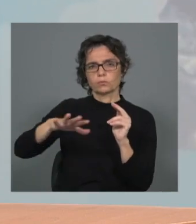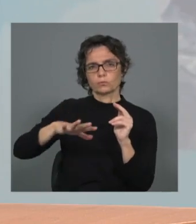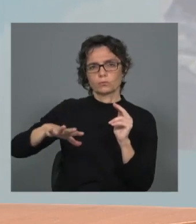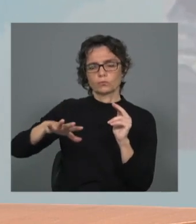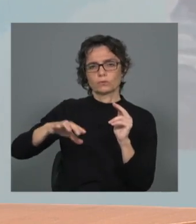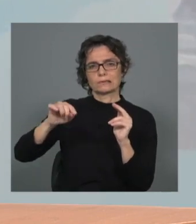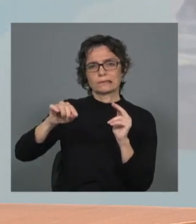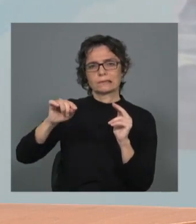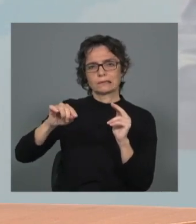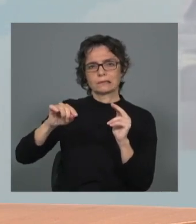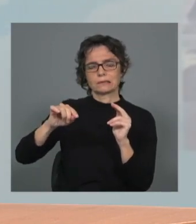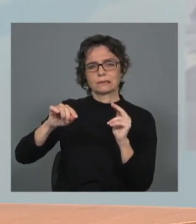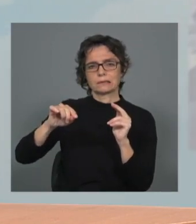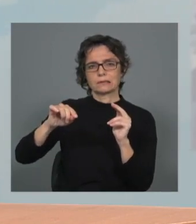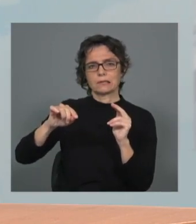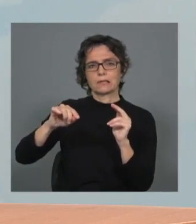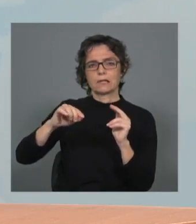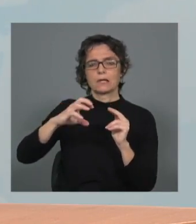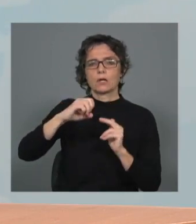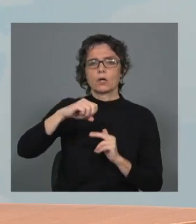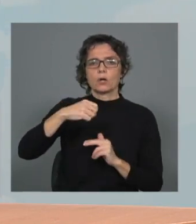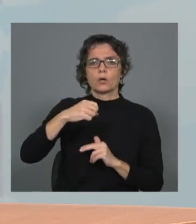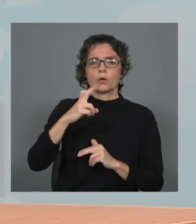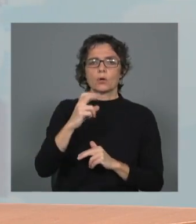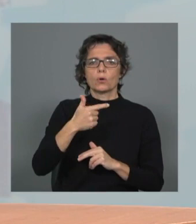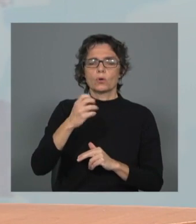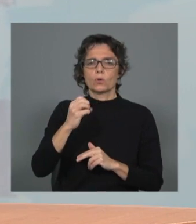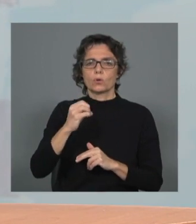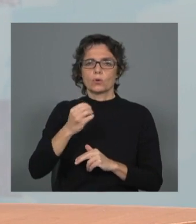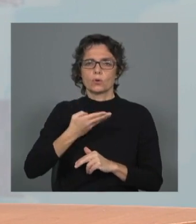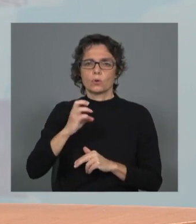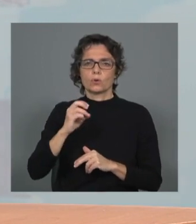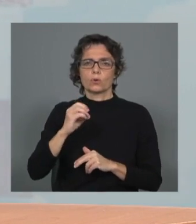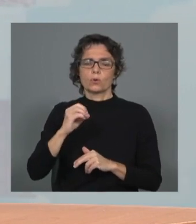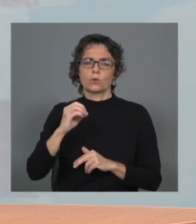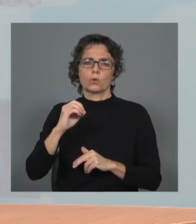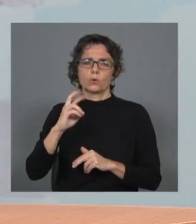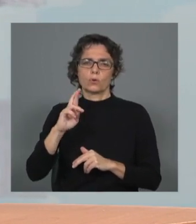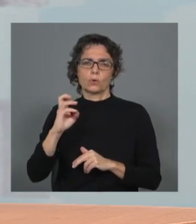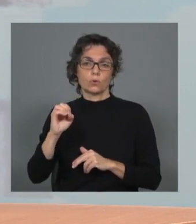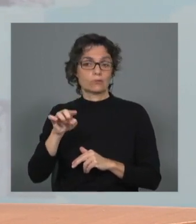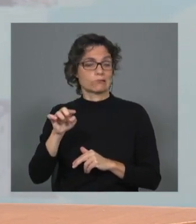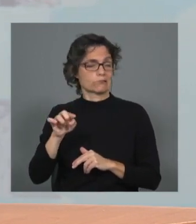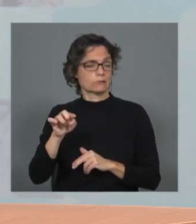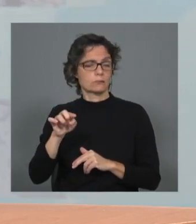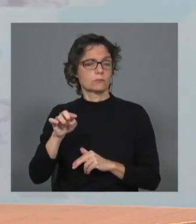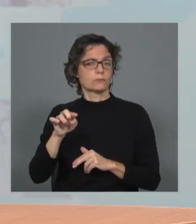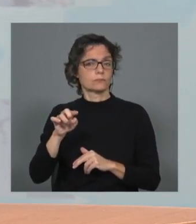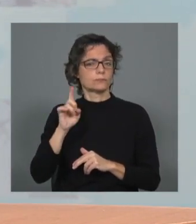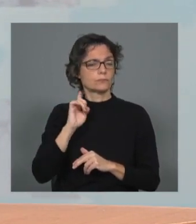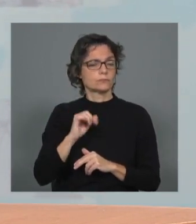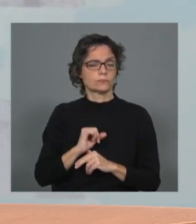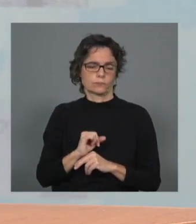igrejas e há patriarcas que estão muito mais próximos do Papa Francisco, com os quais o diálogo já está estabelecido e solidificado, e há